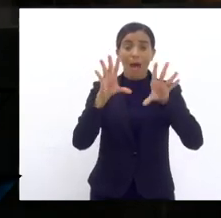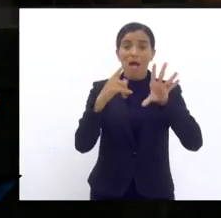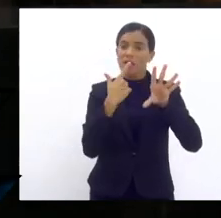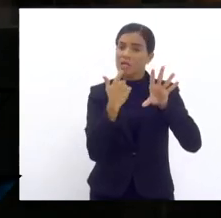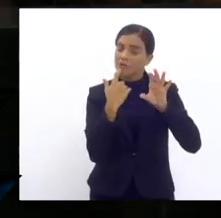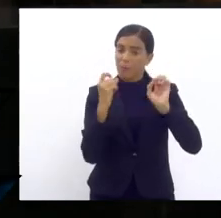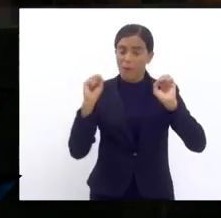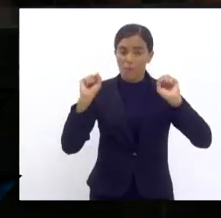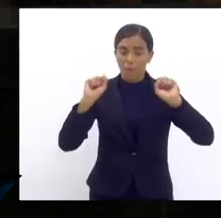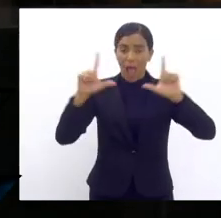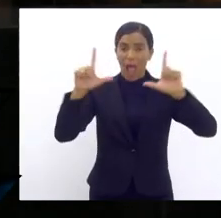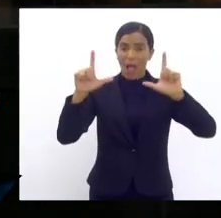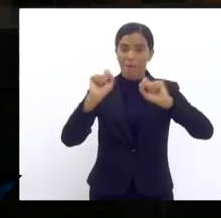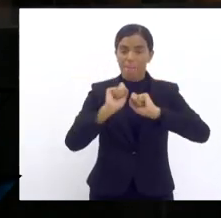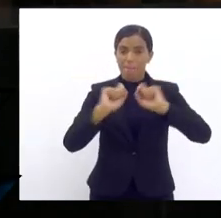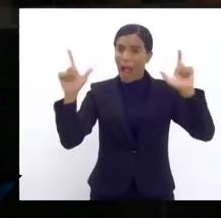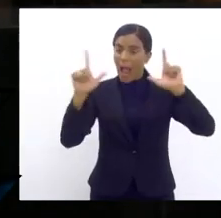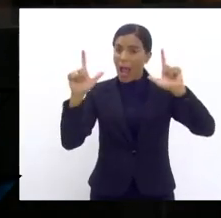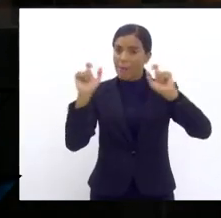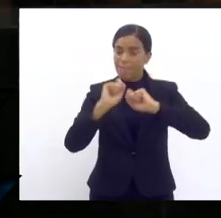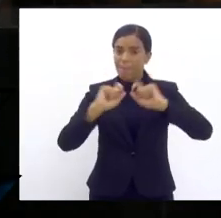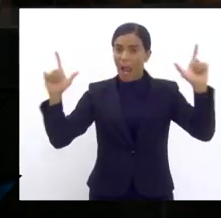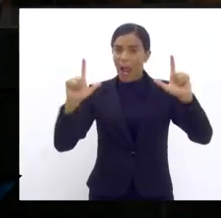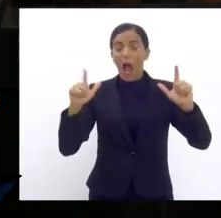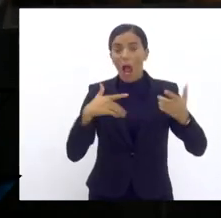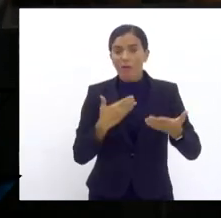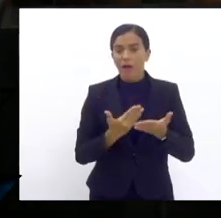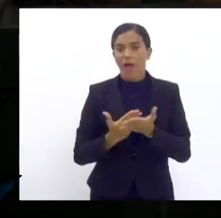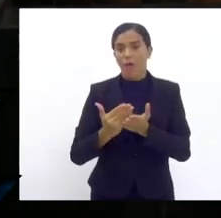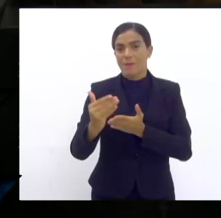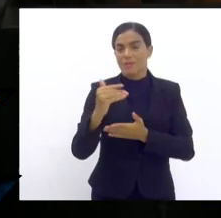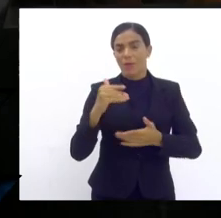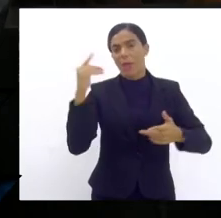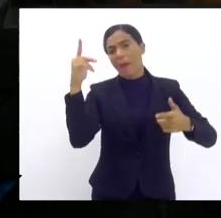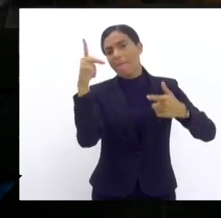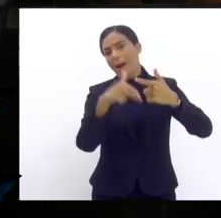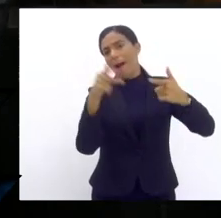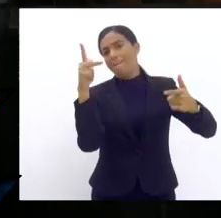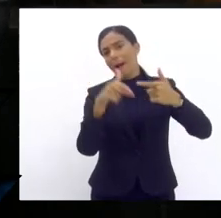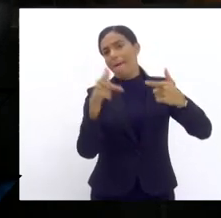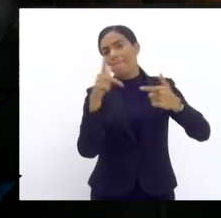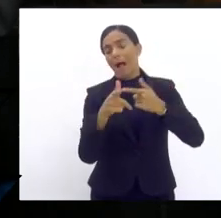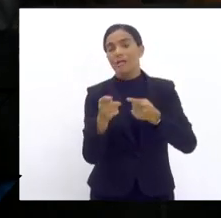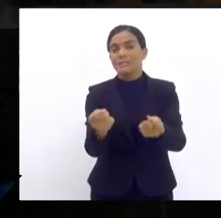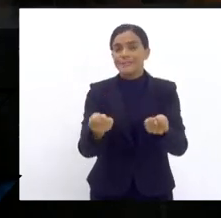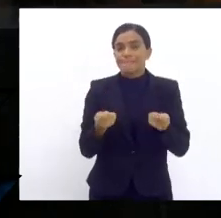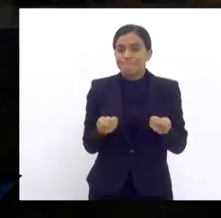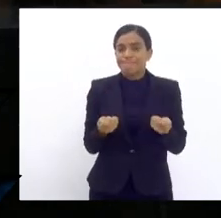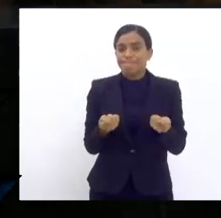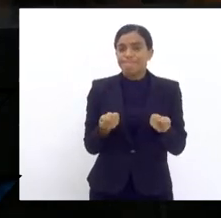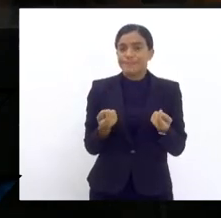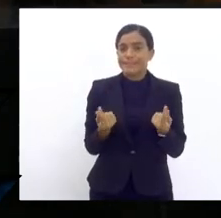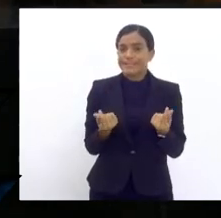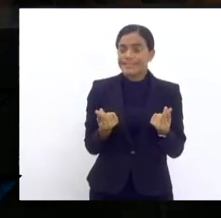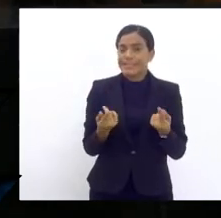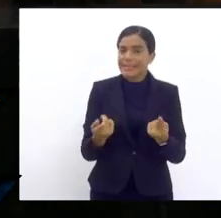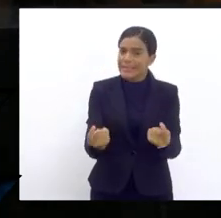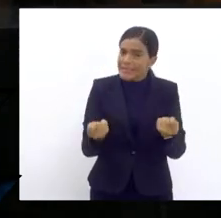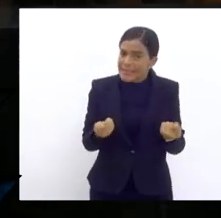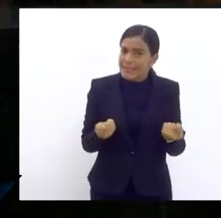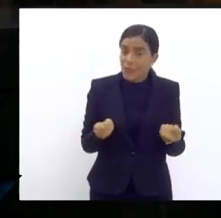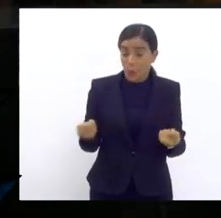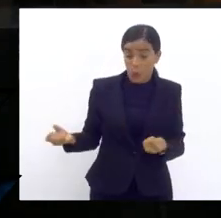daqui a pouco vão começar a ter os cortes nas despesas o novo